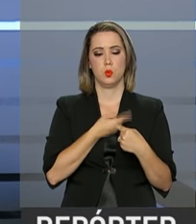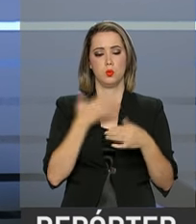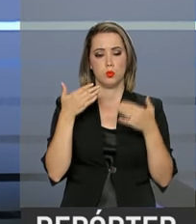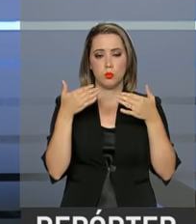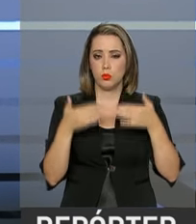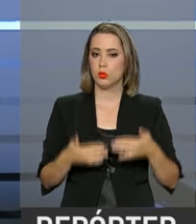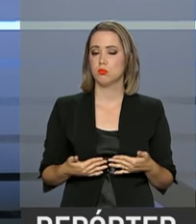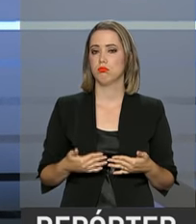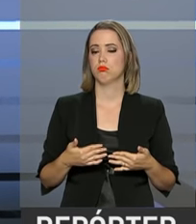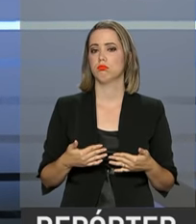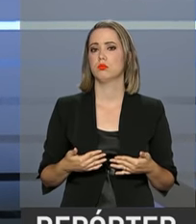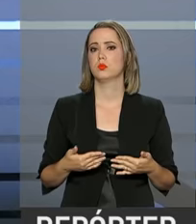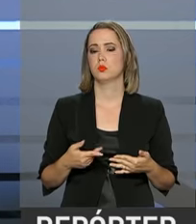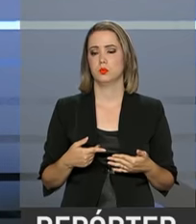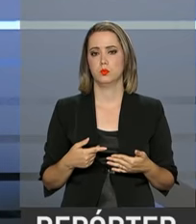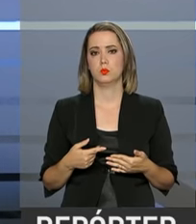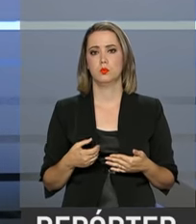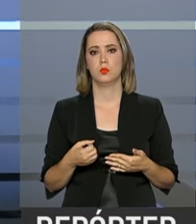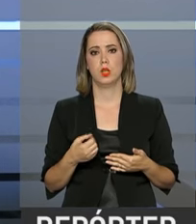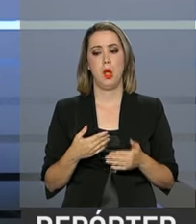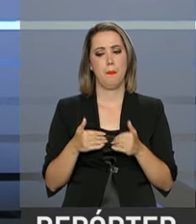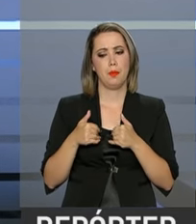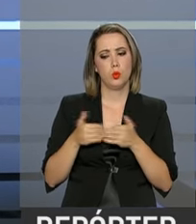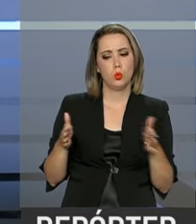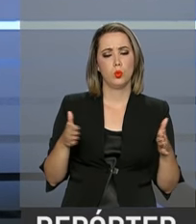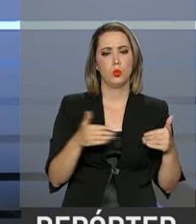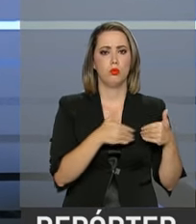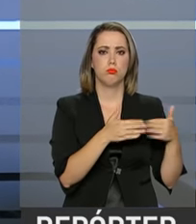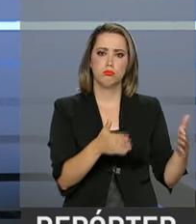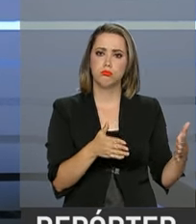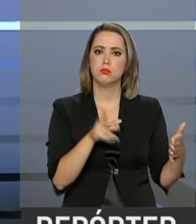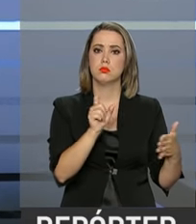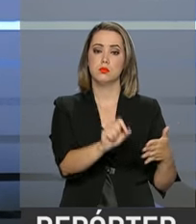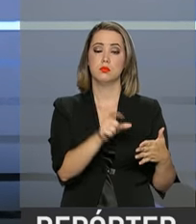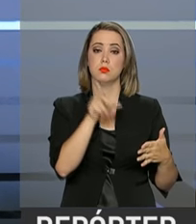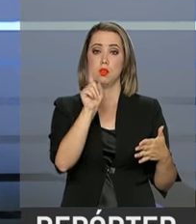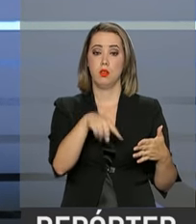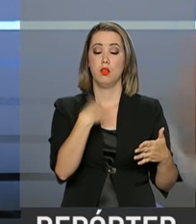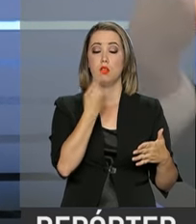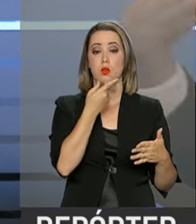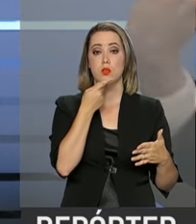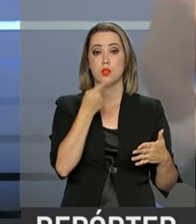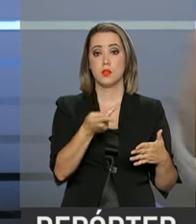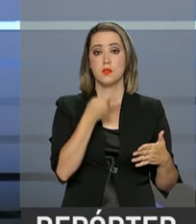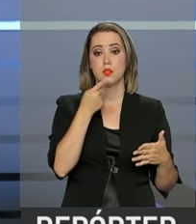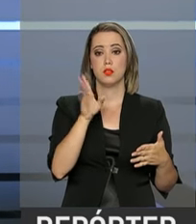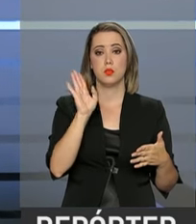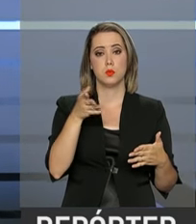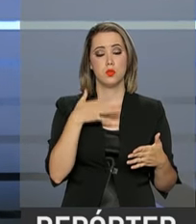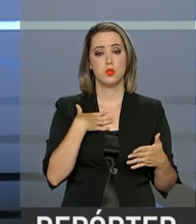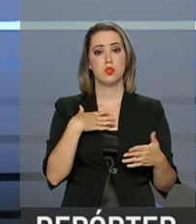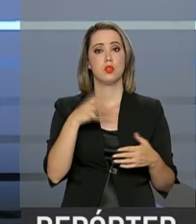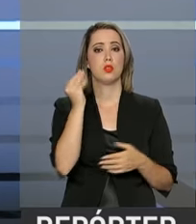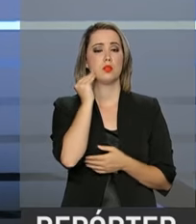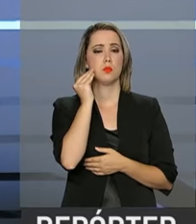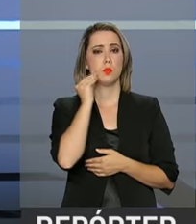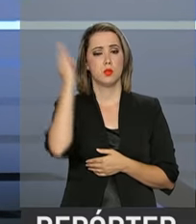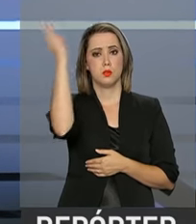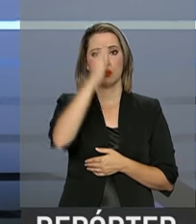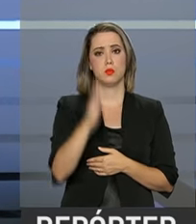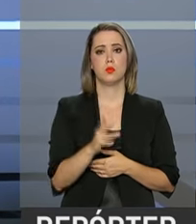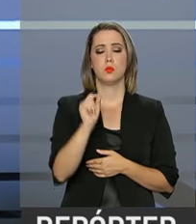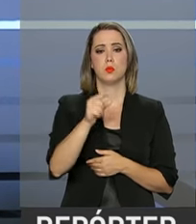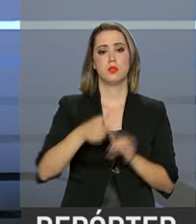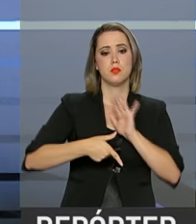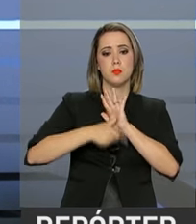posição a favor de uma maior abertura, relatamos que a própria experiência do Brasil no